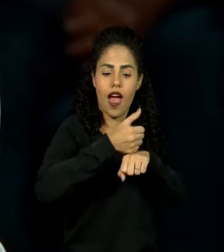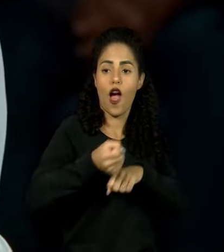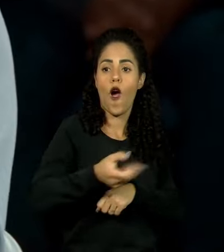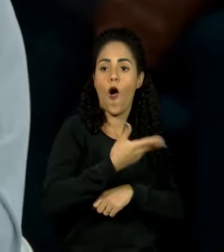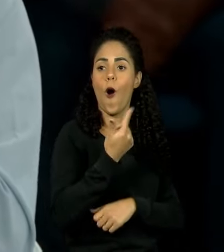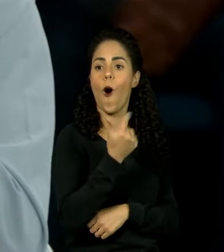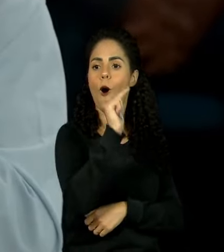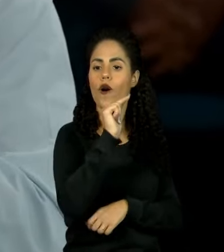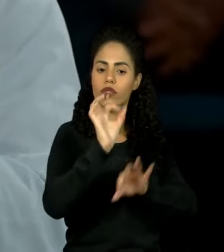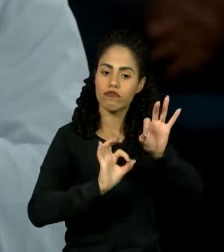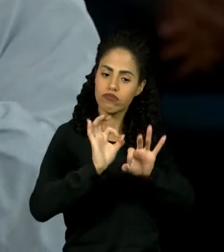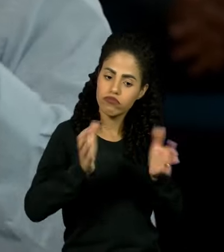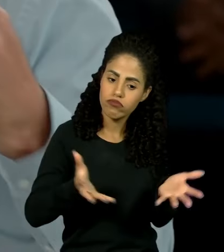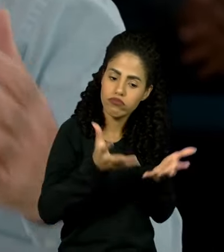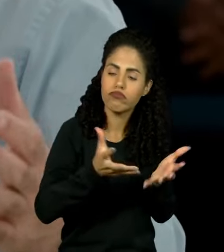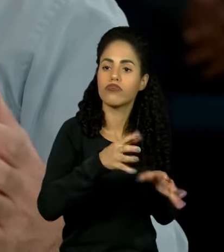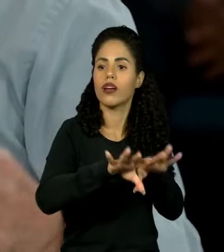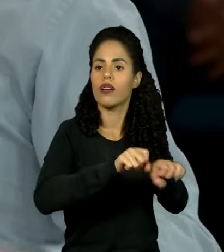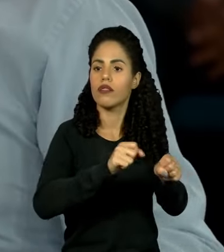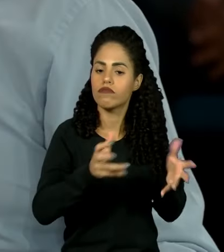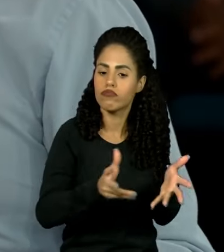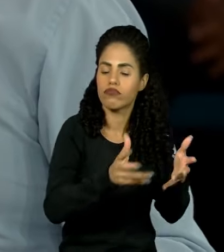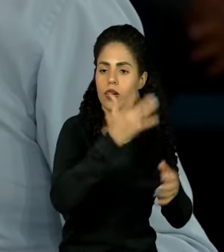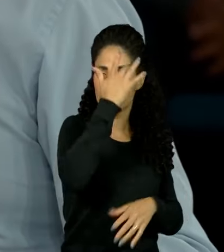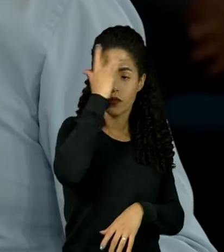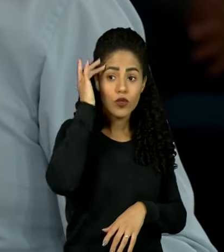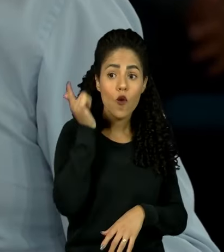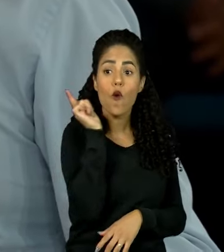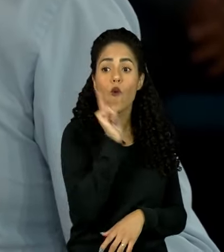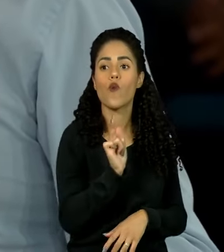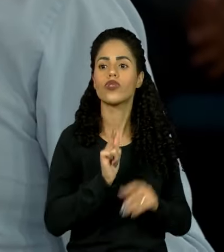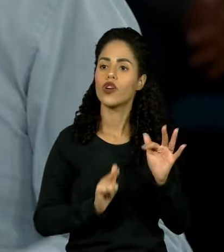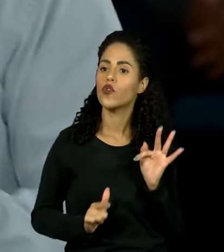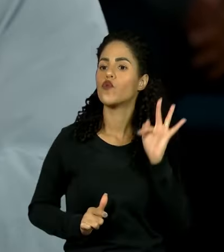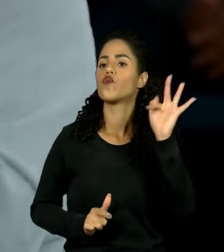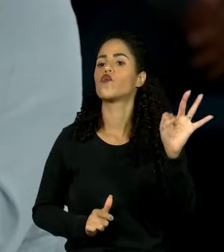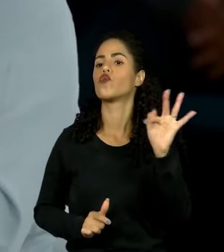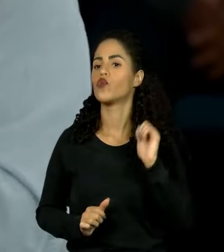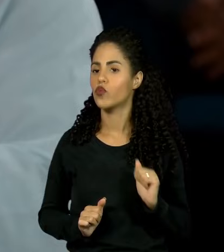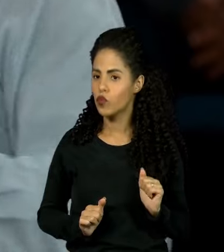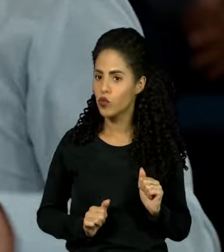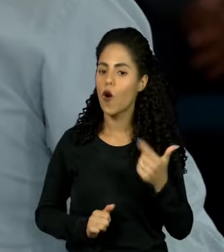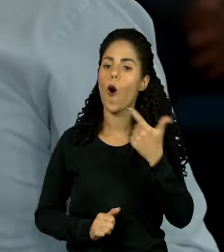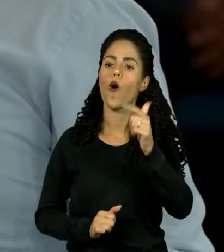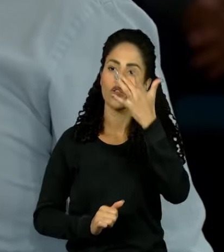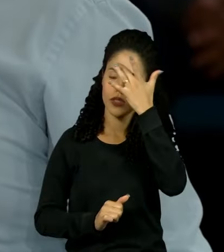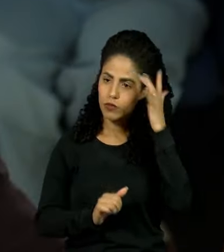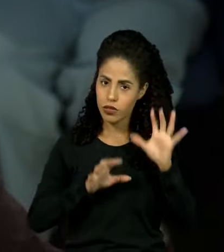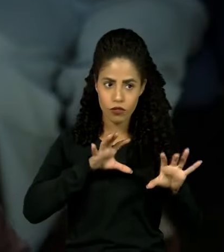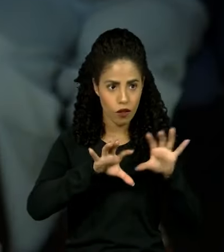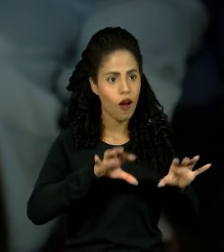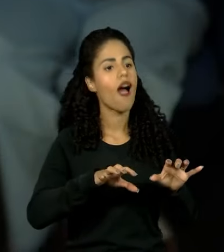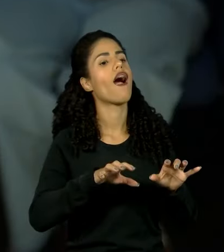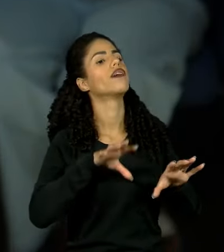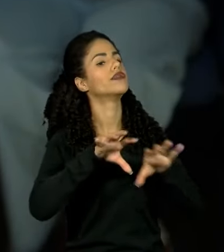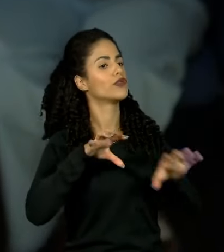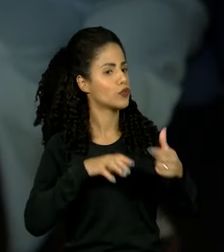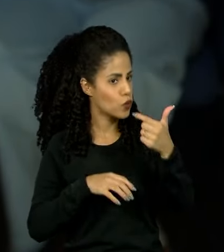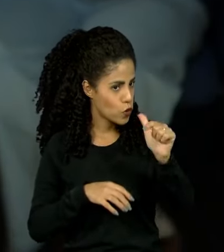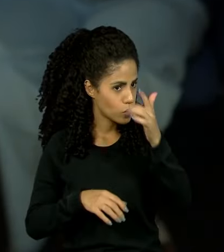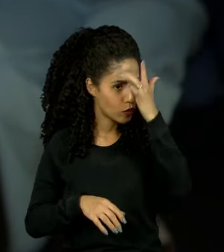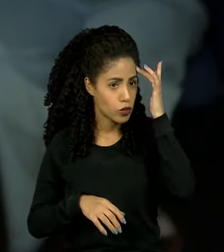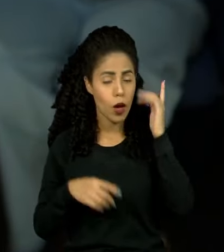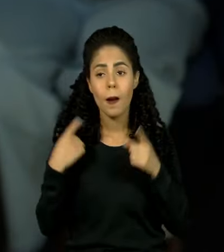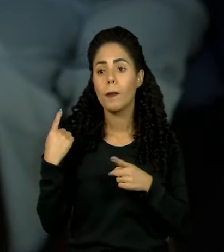atleta né com capacitação para que ele possa formar outras pessoas insir outros jens Exatamente porque essa